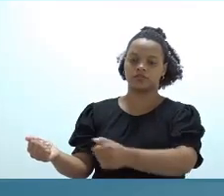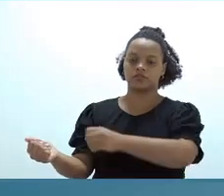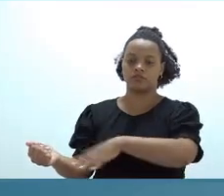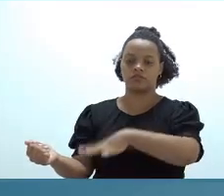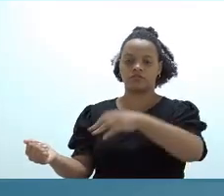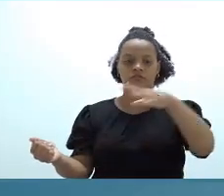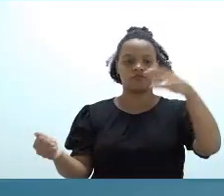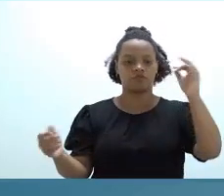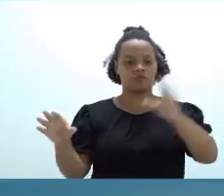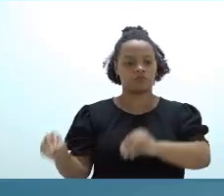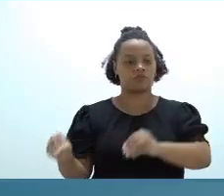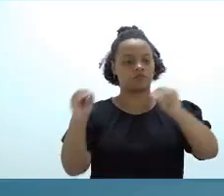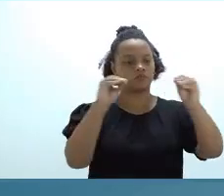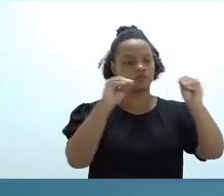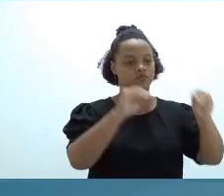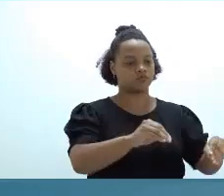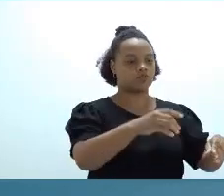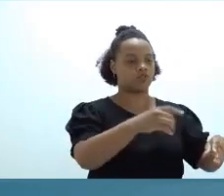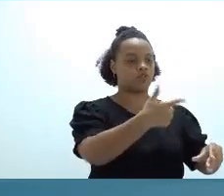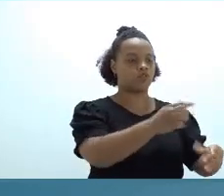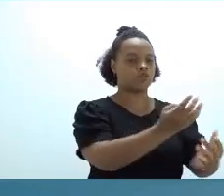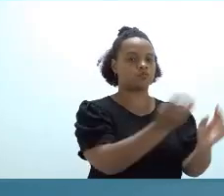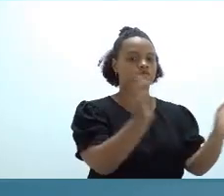casa do pai em outro município,